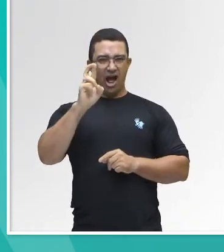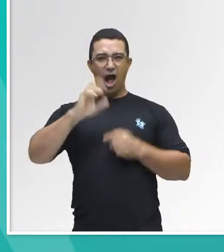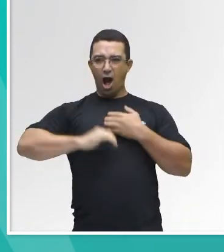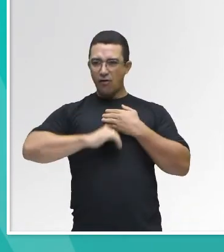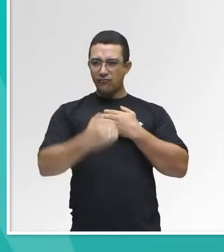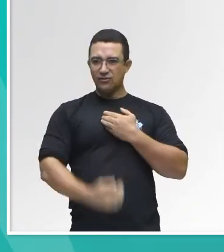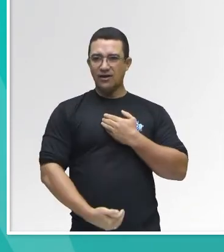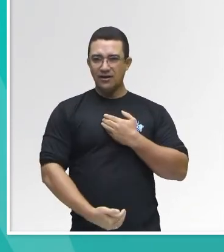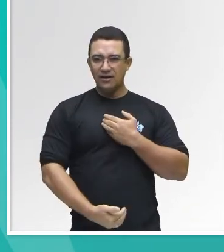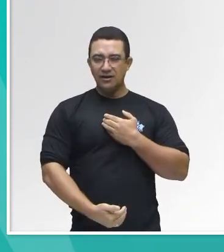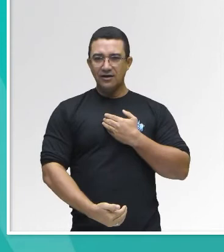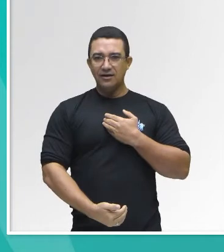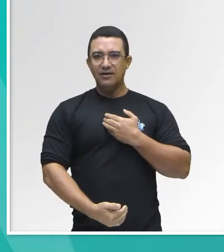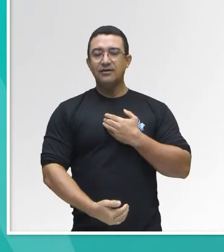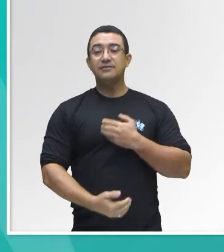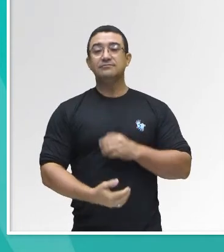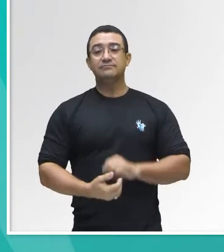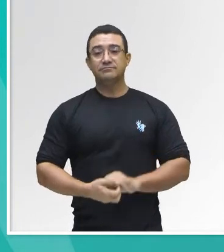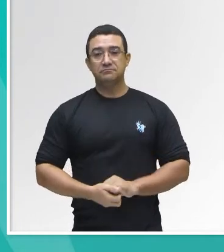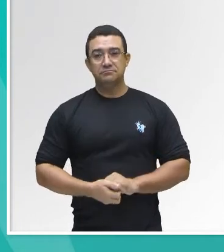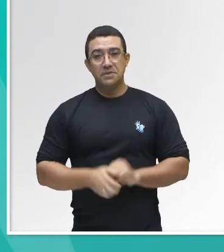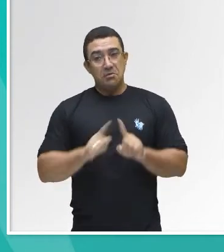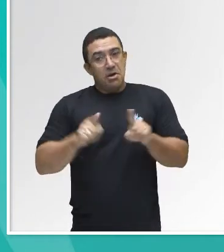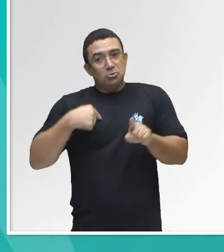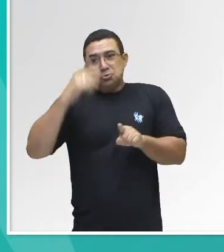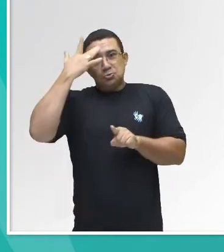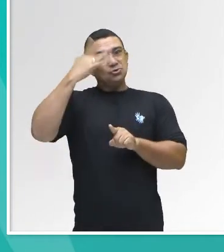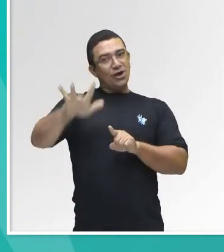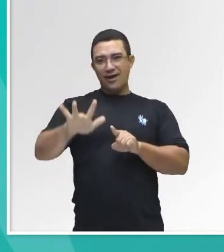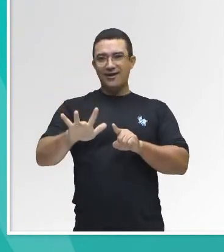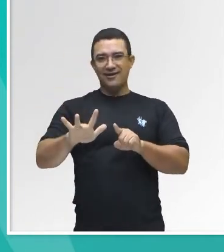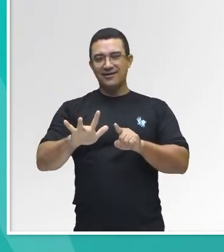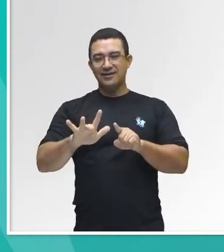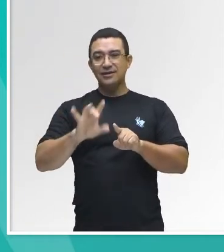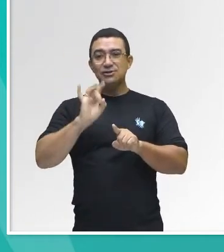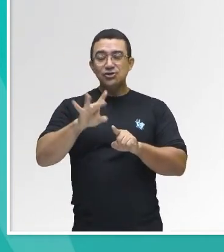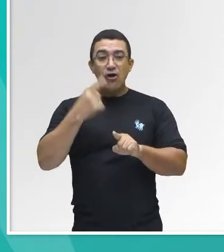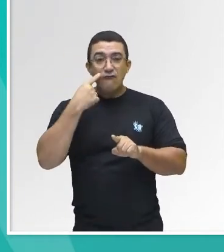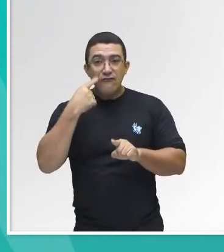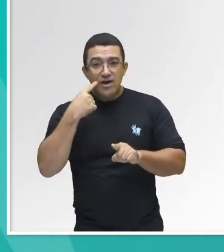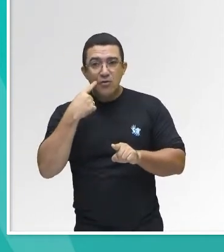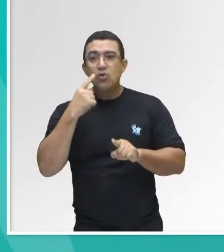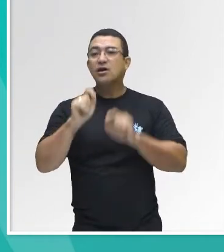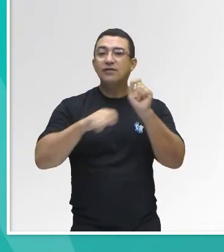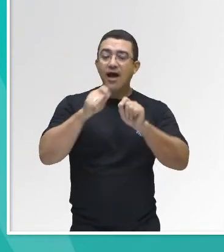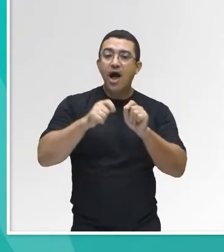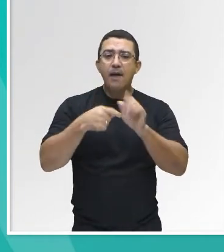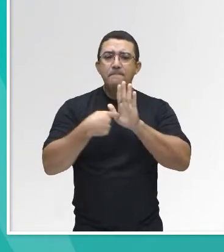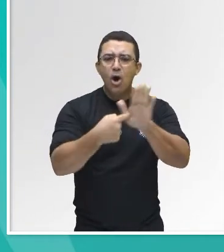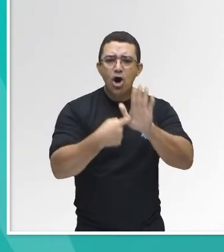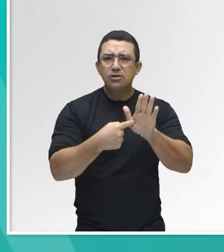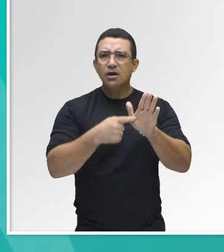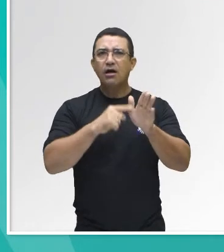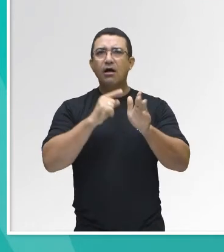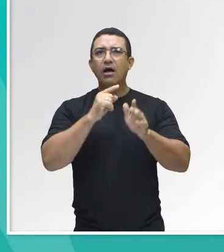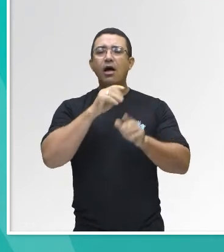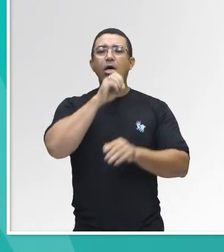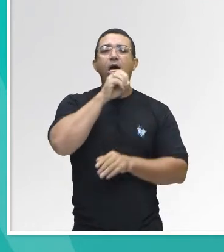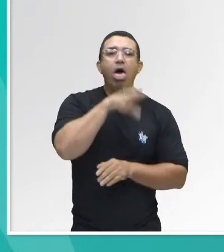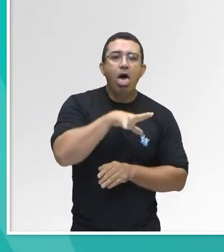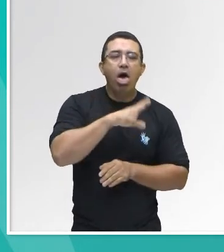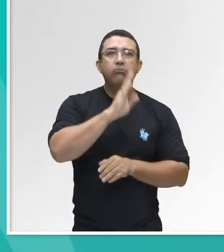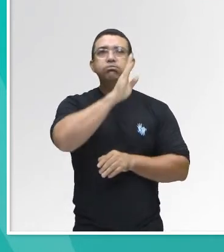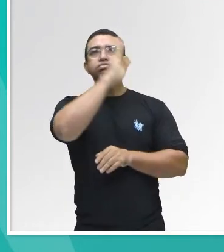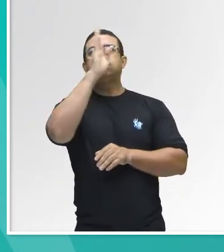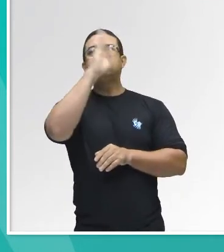né? Não sei nem se a menina está, mas por conta desses sinais, eu afirmo e digo que